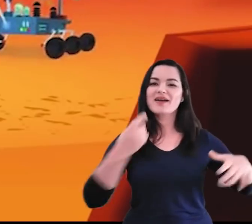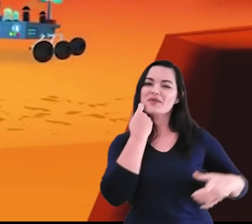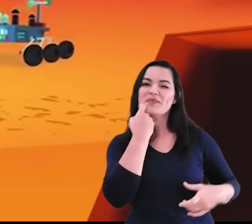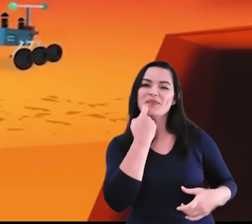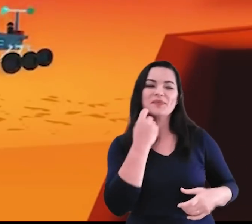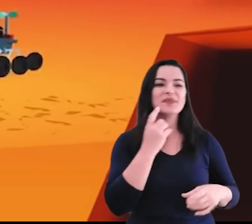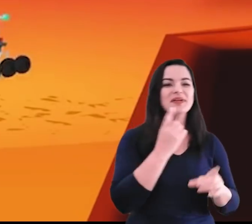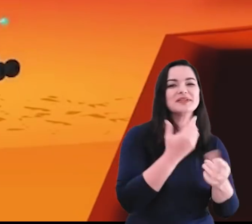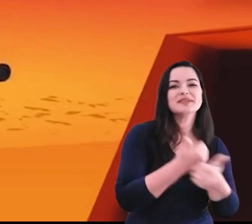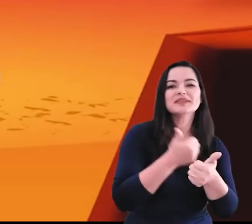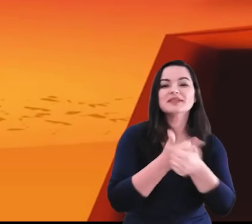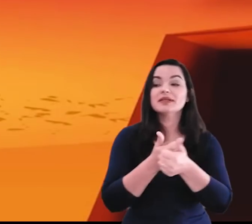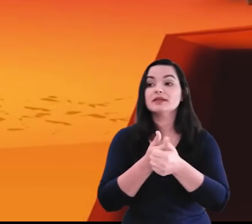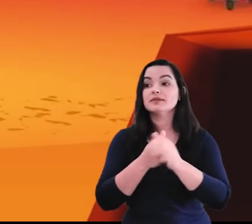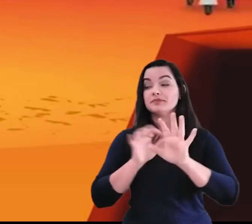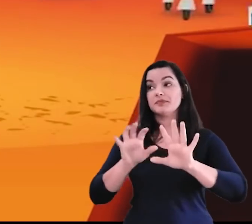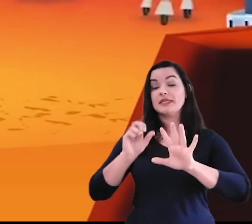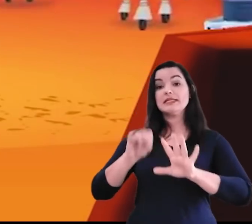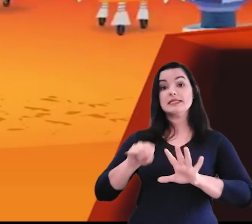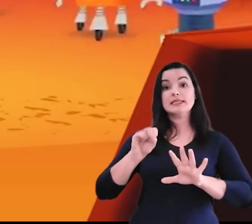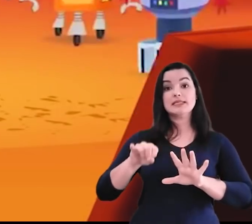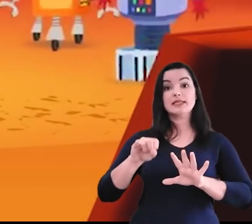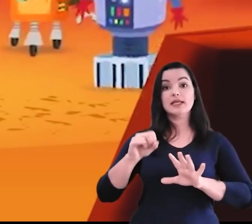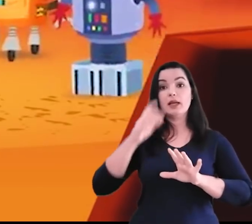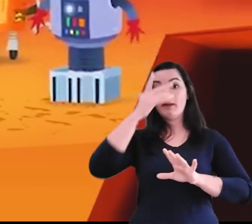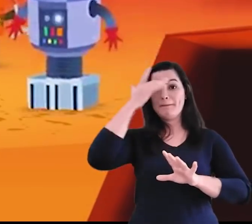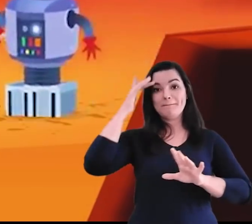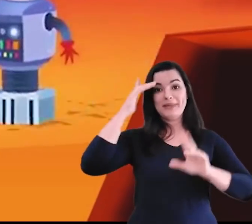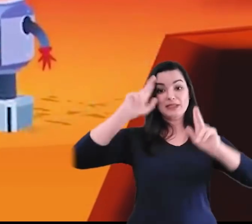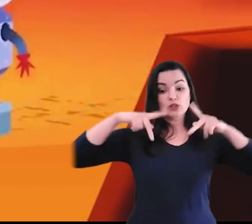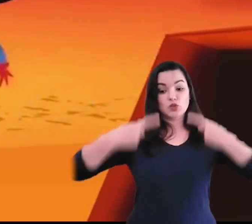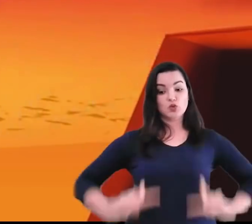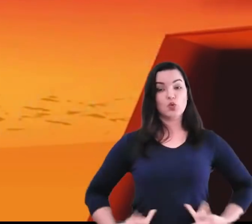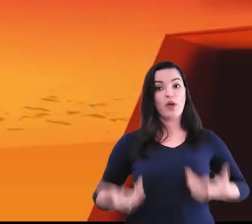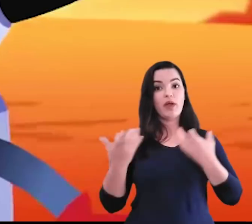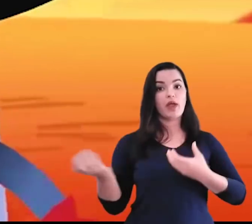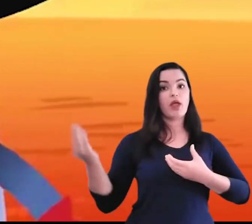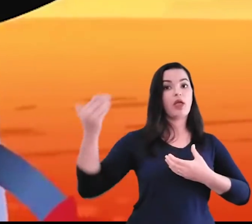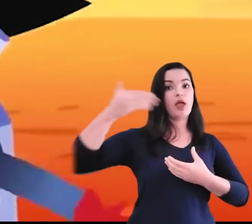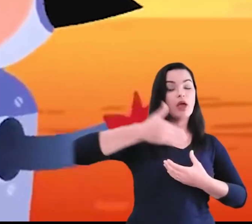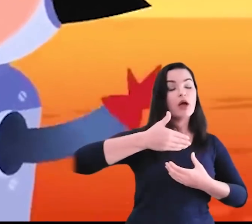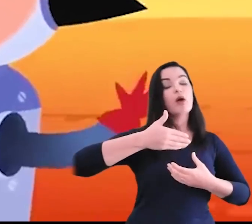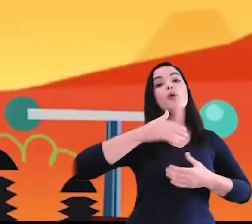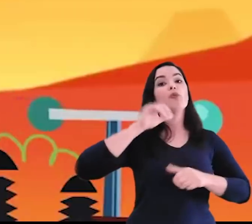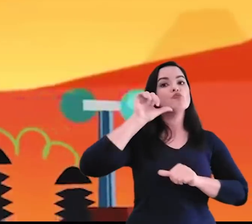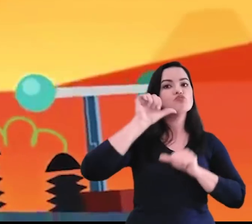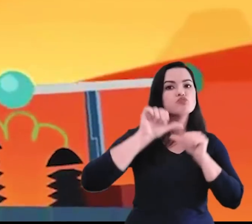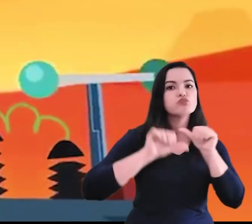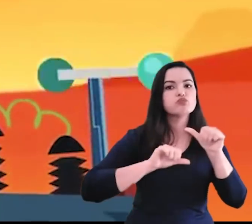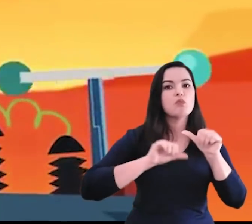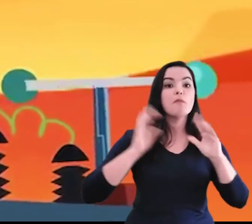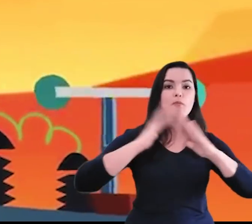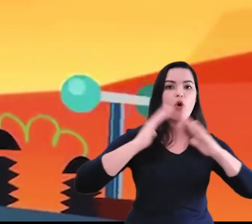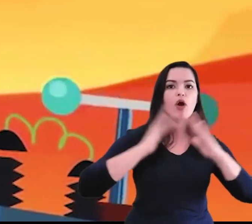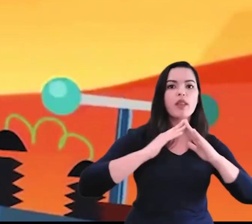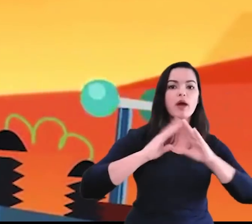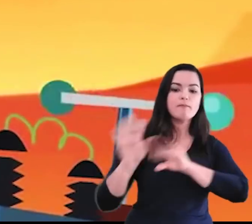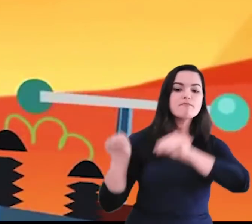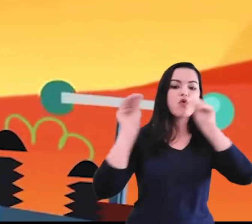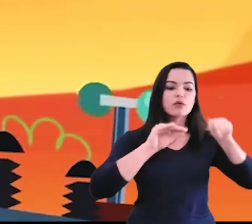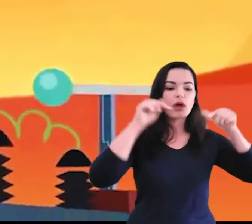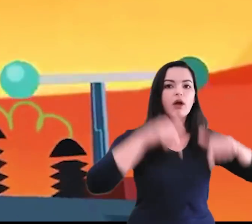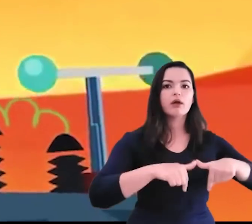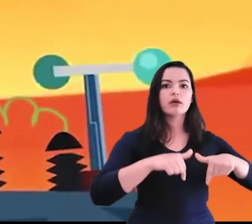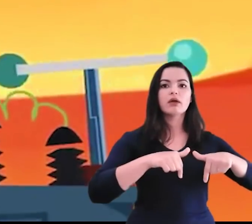humanos morarem em Marte, é preciso que o planeta passe por uma terraformação. Terraformação? É a transformação